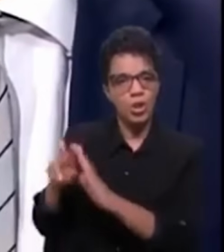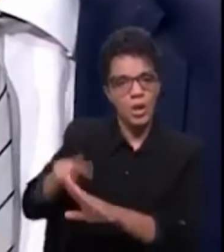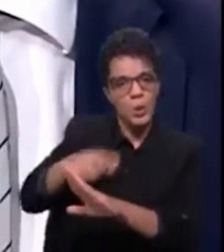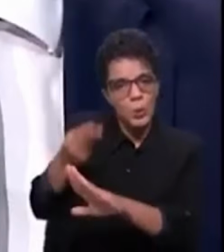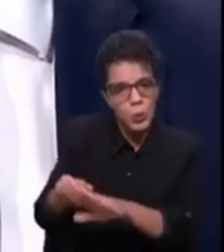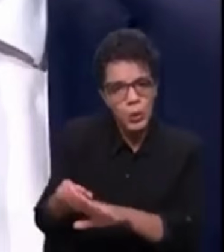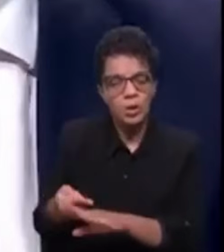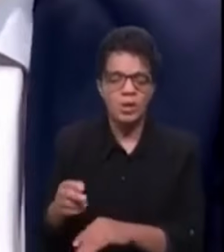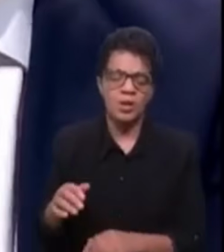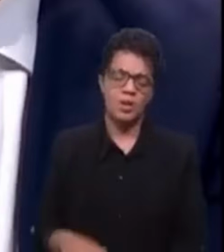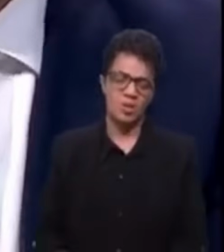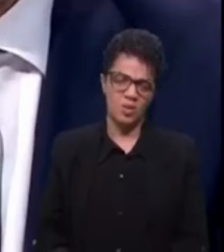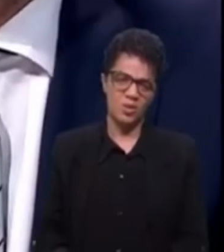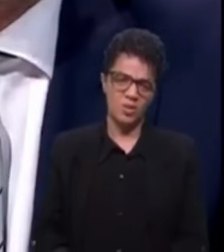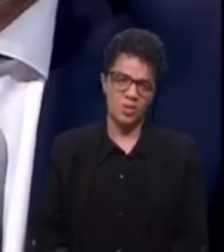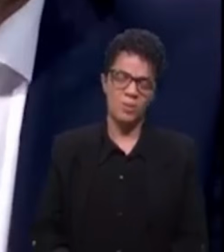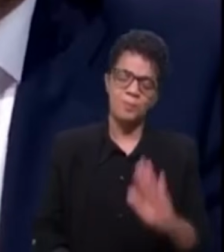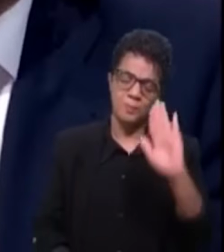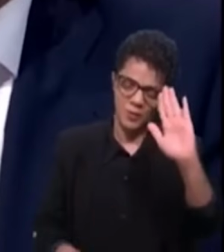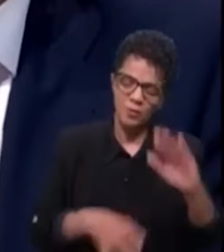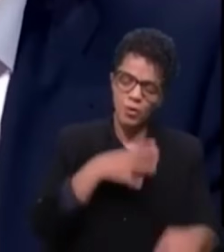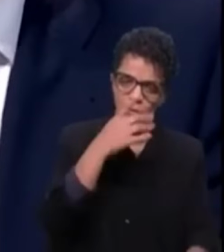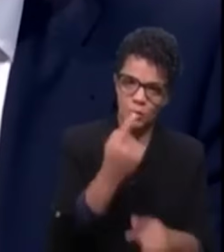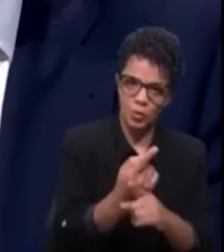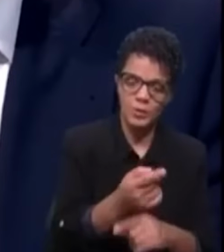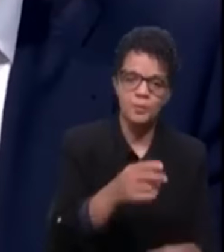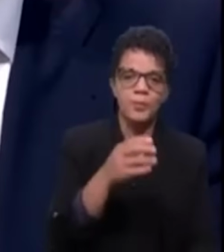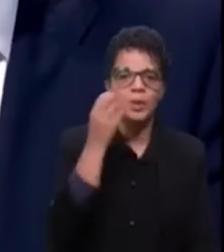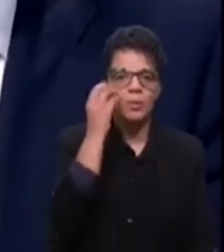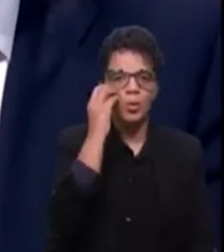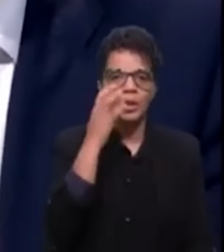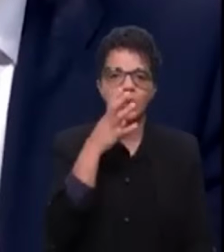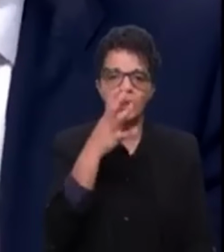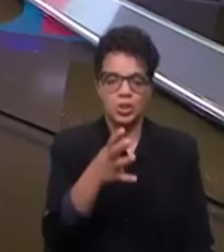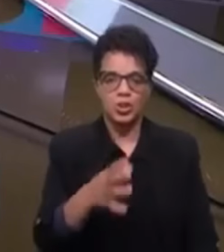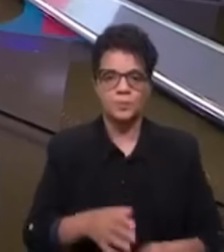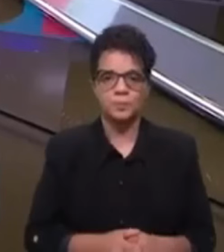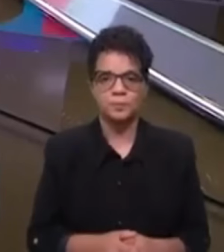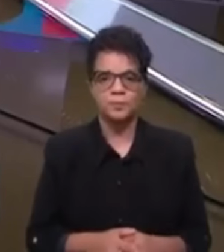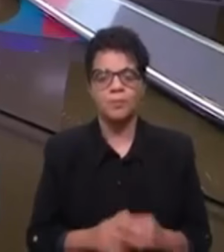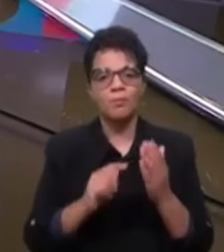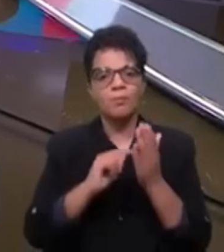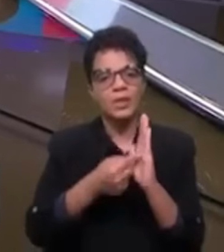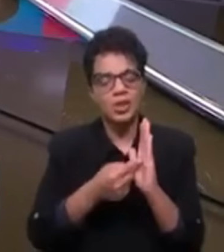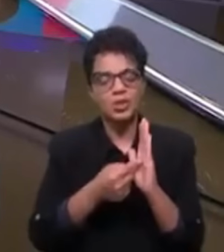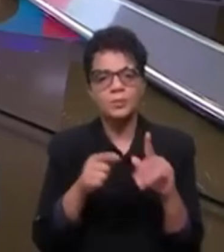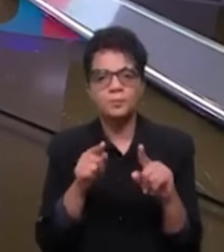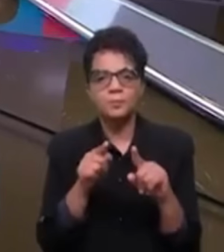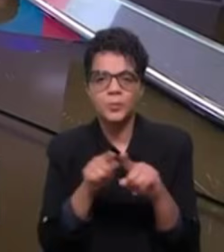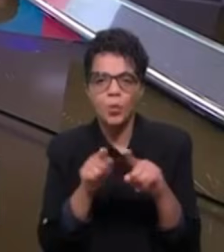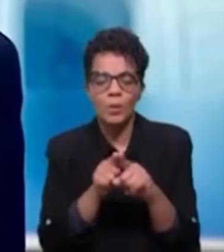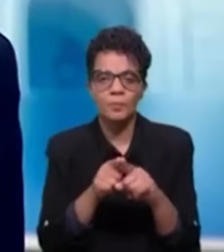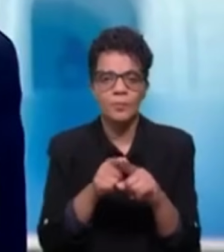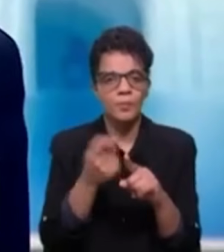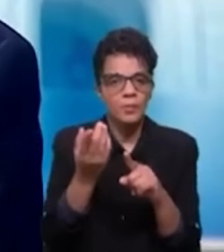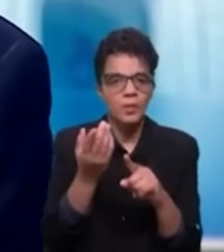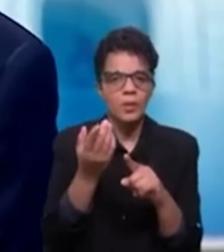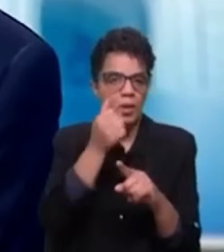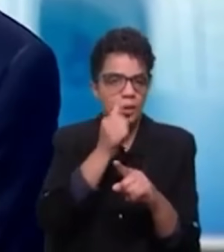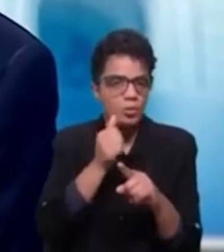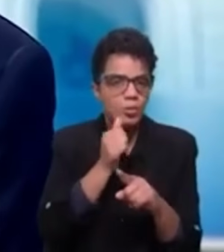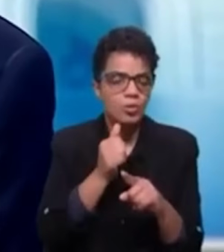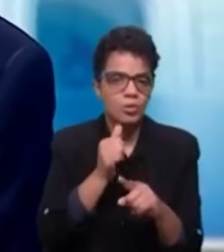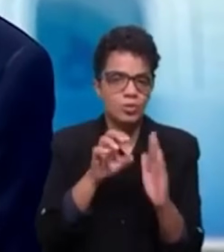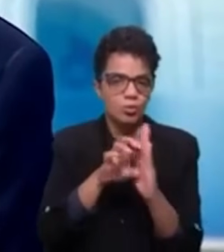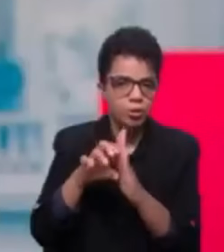em termos de votos não cresceu mas deixa-me só dizer o segin Lu monir quando diz que que tem que ter o teste do algodão do chega nos Açores não se aplica a mesmo